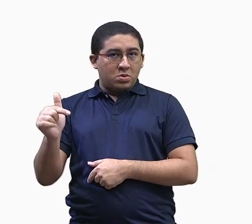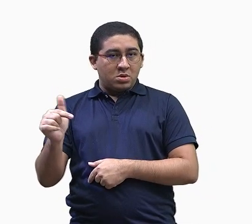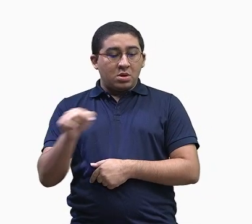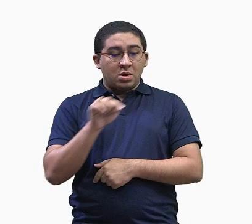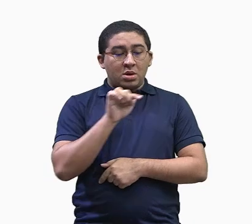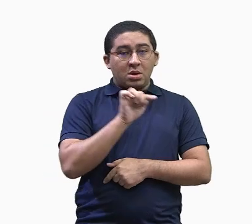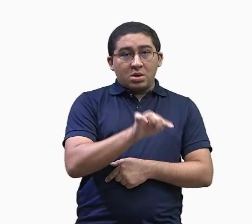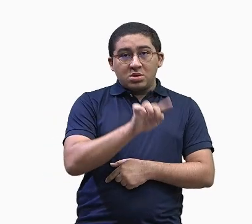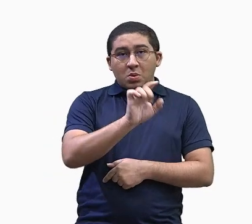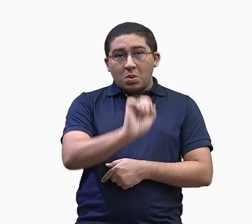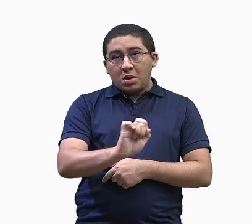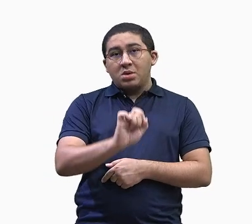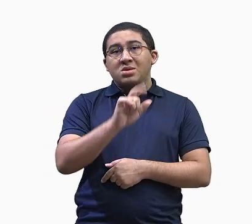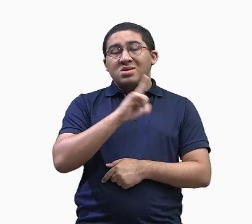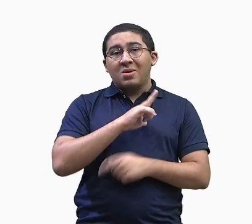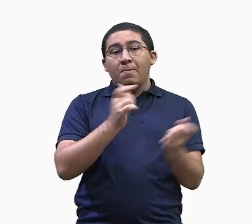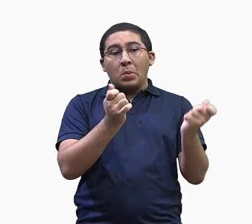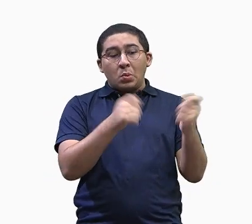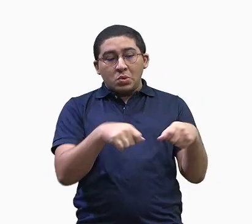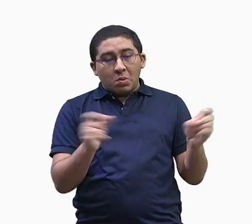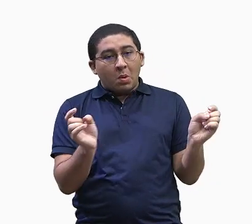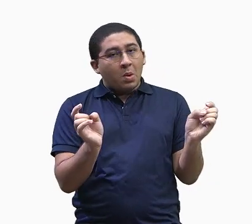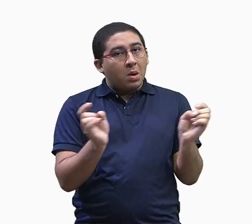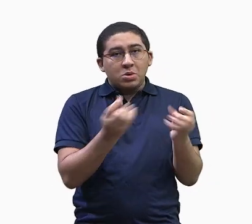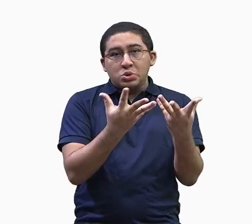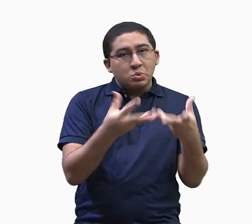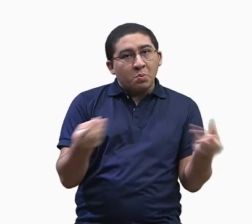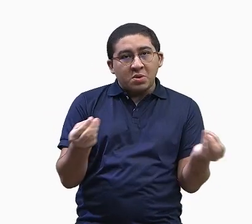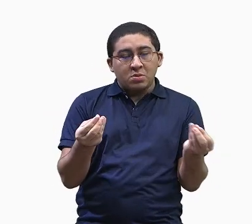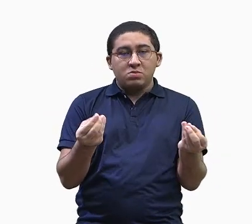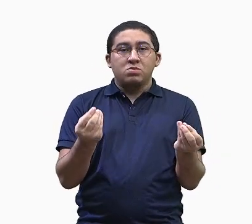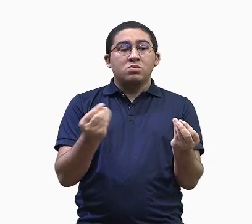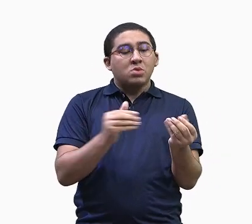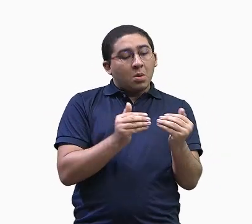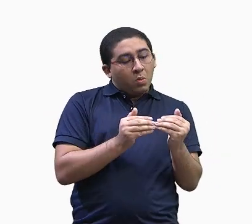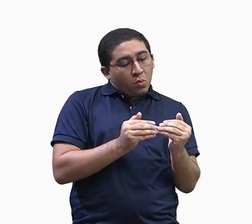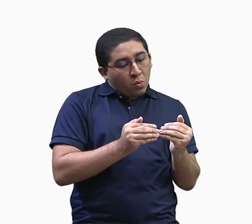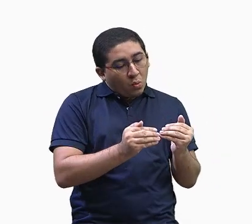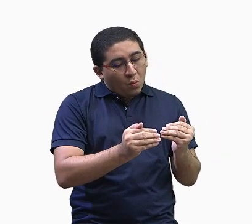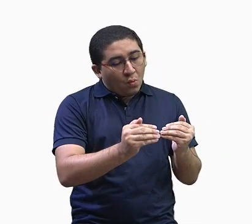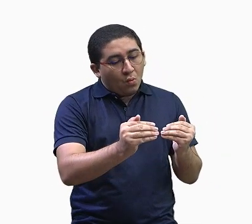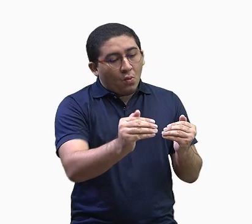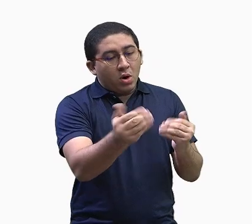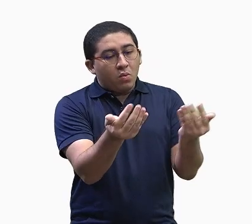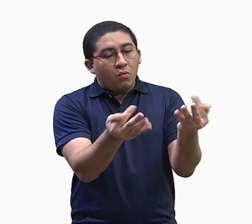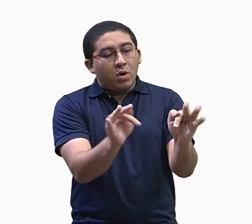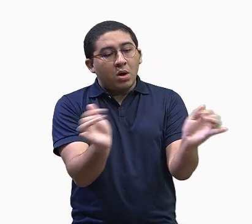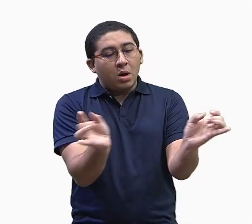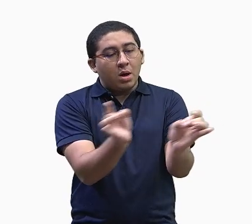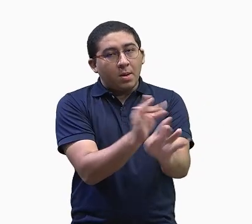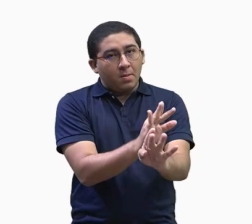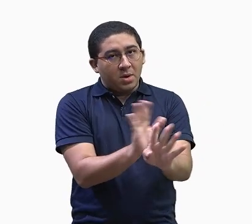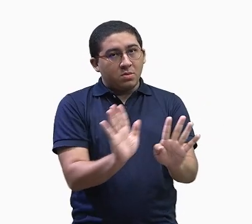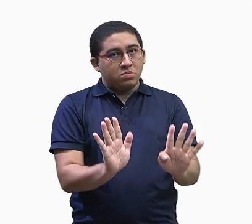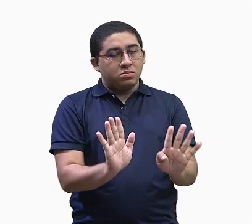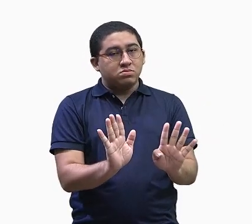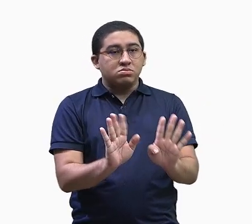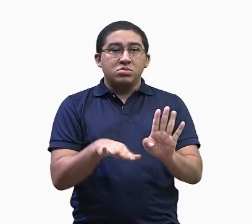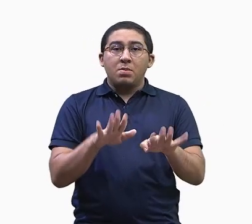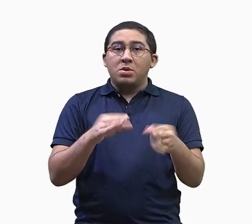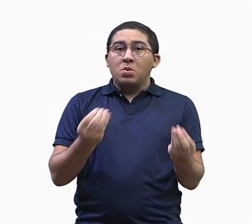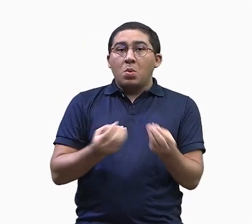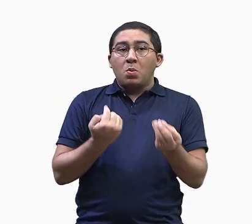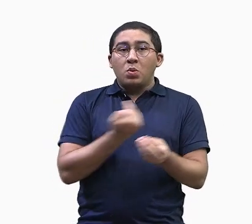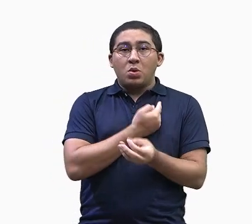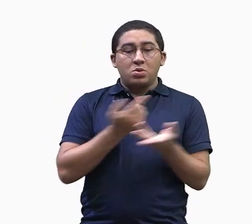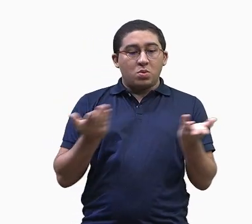esses são esgotáveis, né? Ou seja, eles terão um fim em um futuro próximo, né? Isso vai depender muito da forma como nós